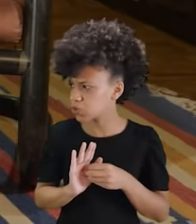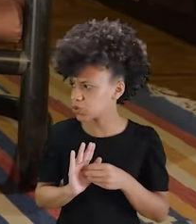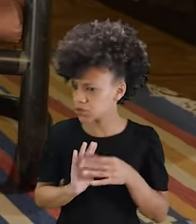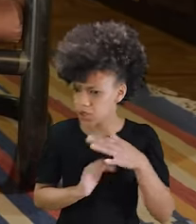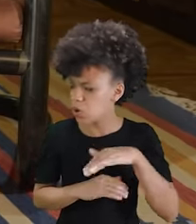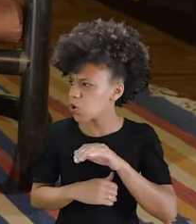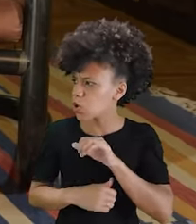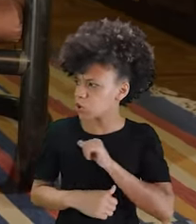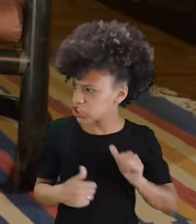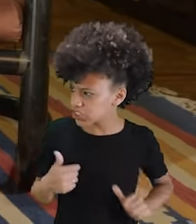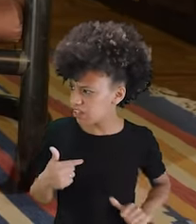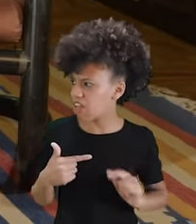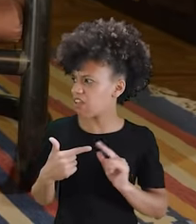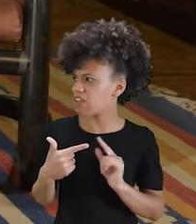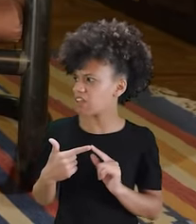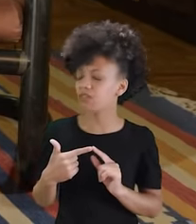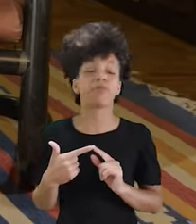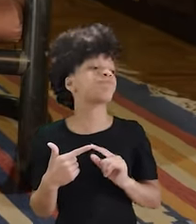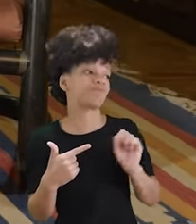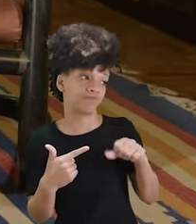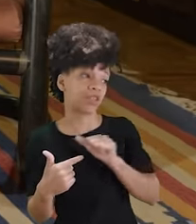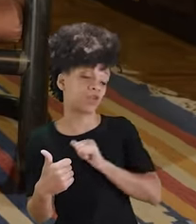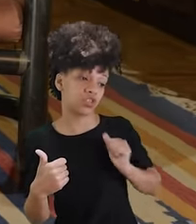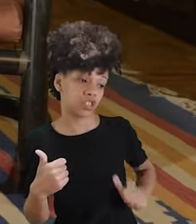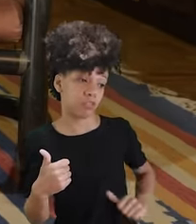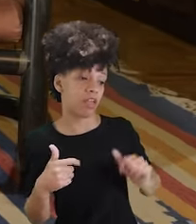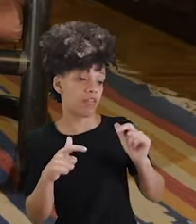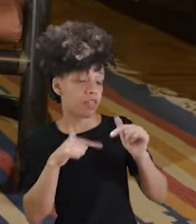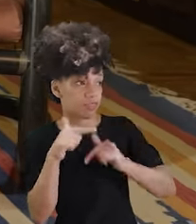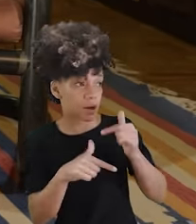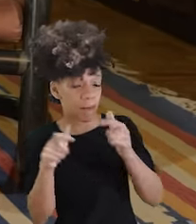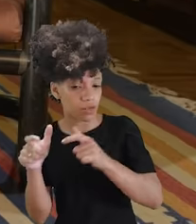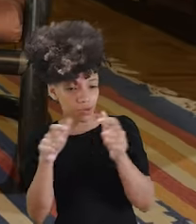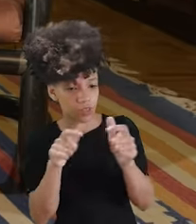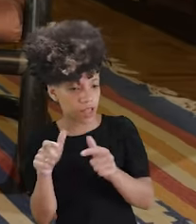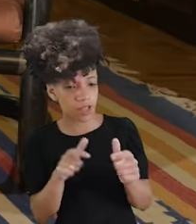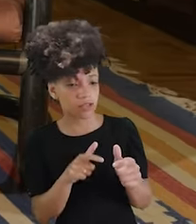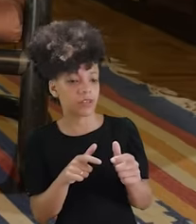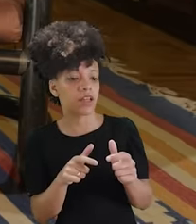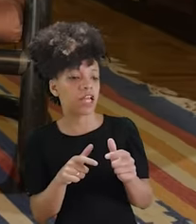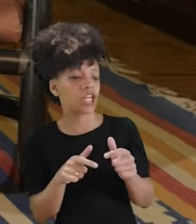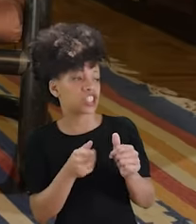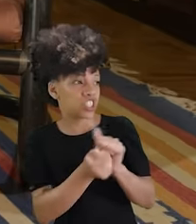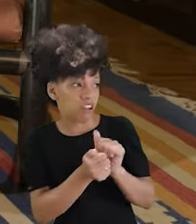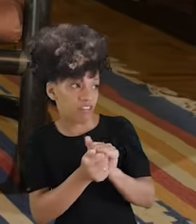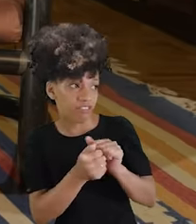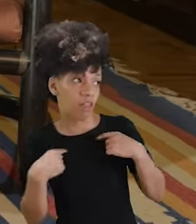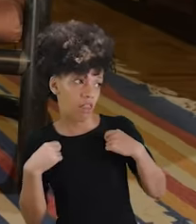orientais estou a chinês também chinês chineses eles trabalham muito nas áreas de